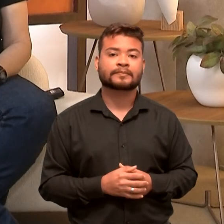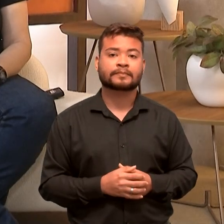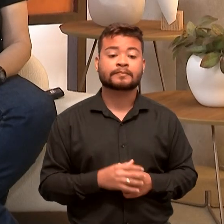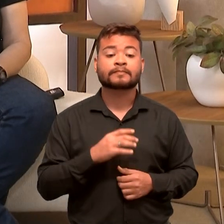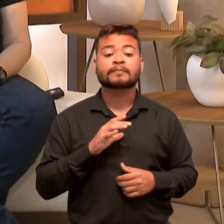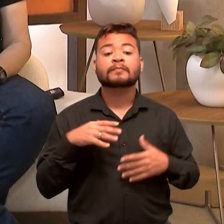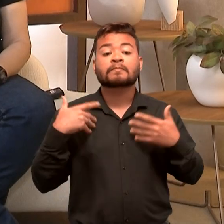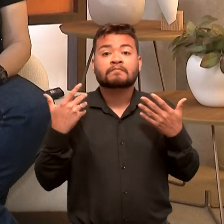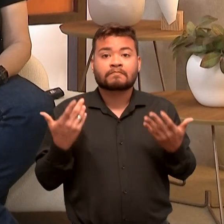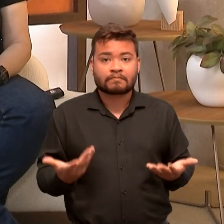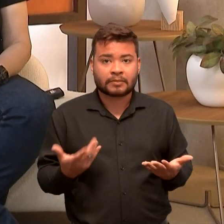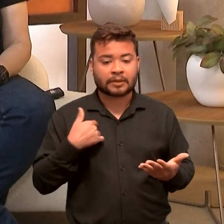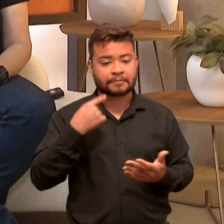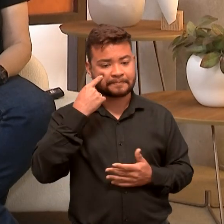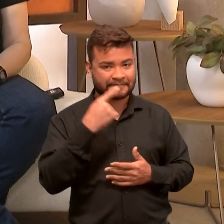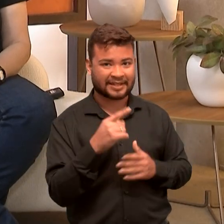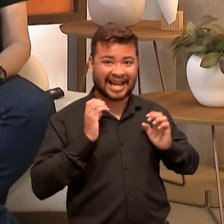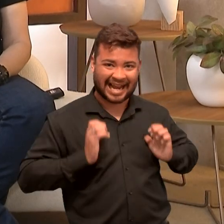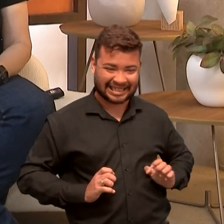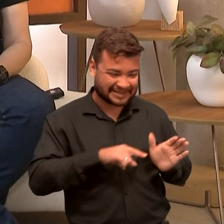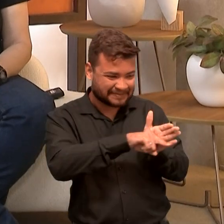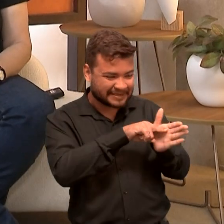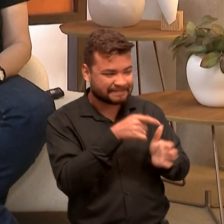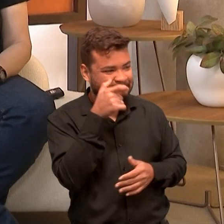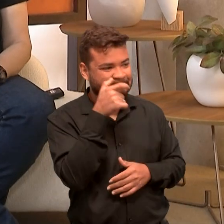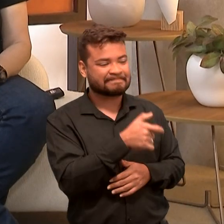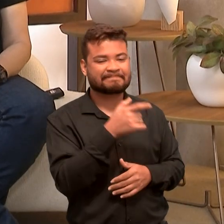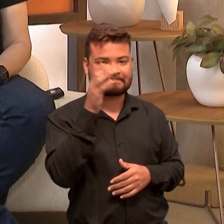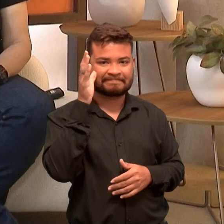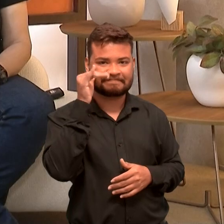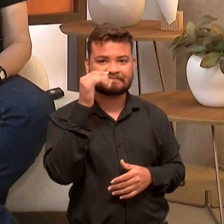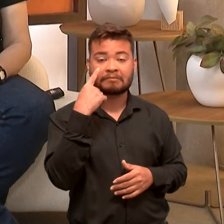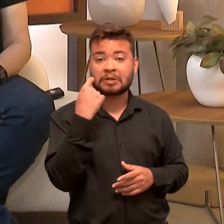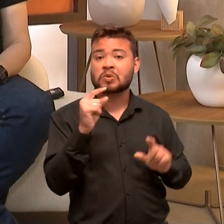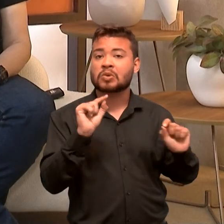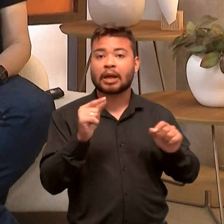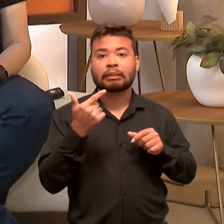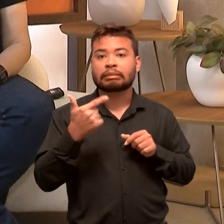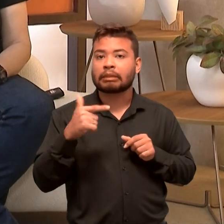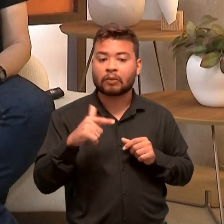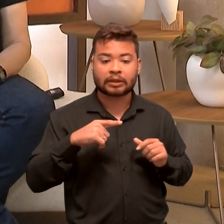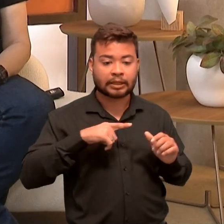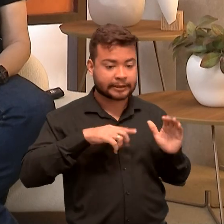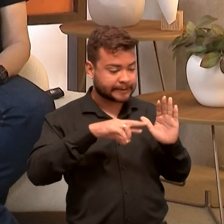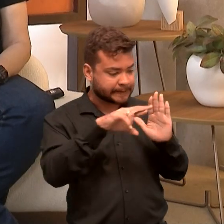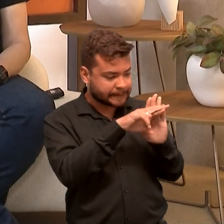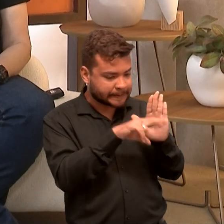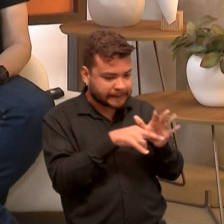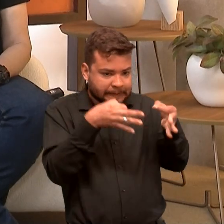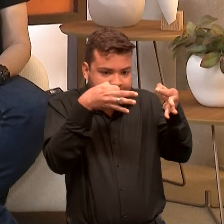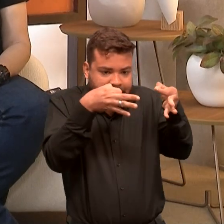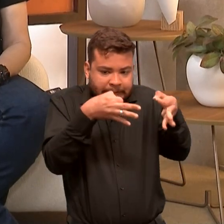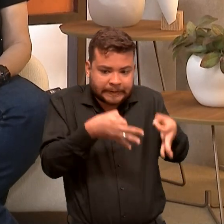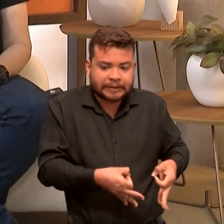o interessante que eu acho na ética em pesquisa é que a gente não tem uma caixinha, um molde, que a gente põe a pesquisa lá,